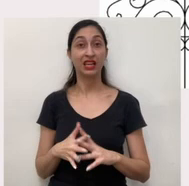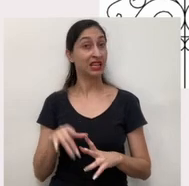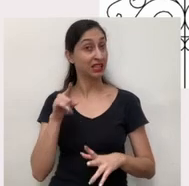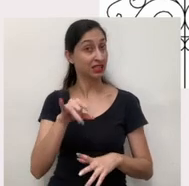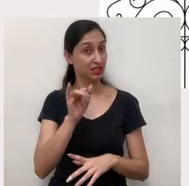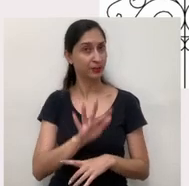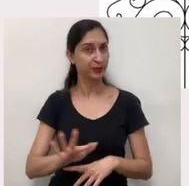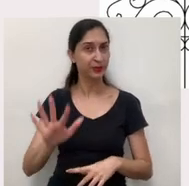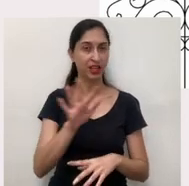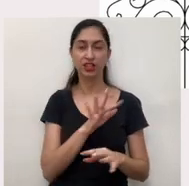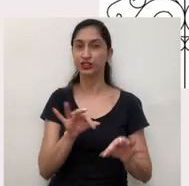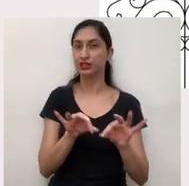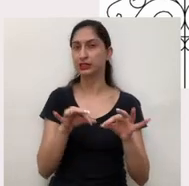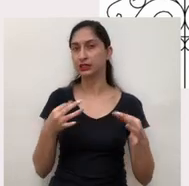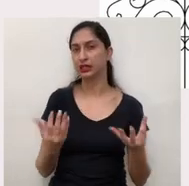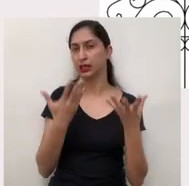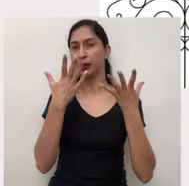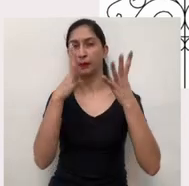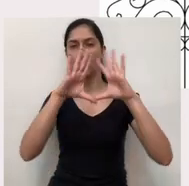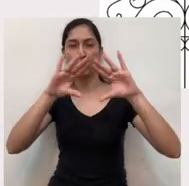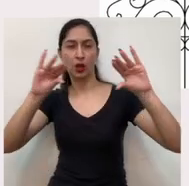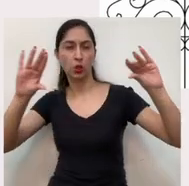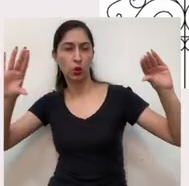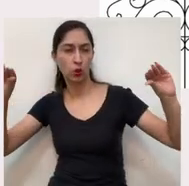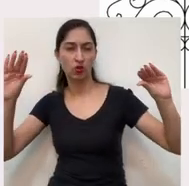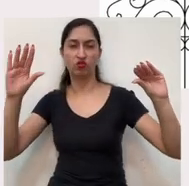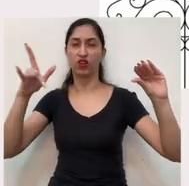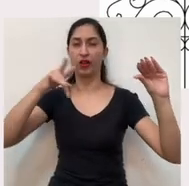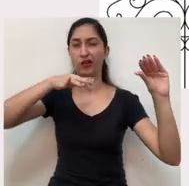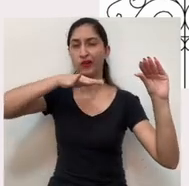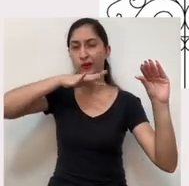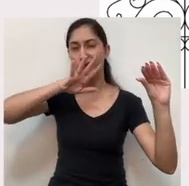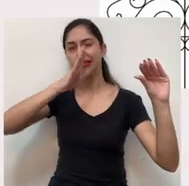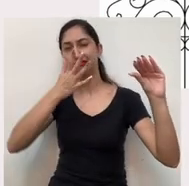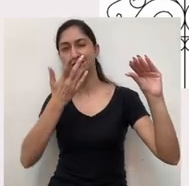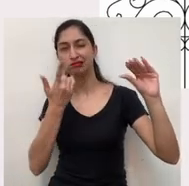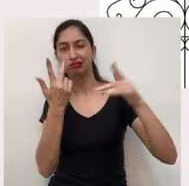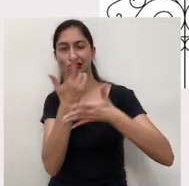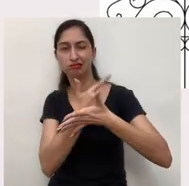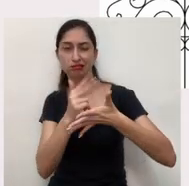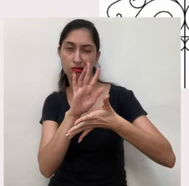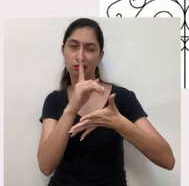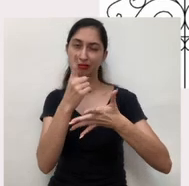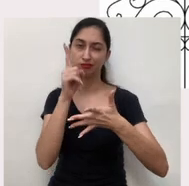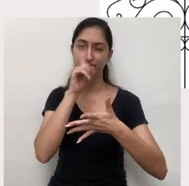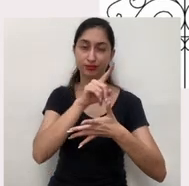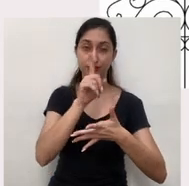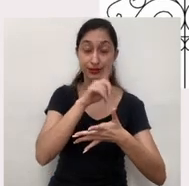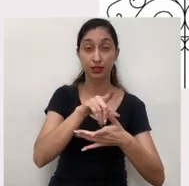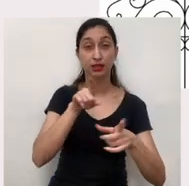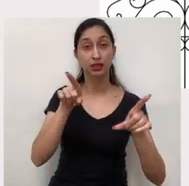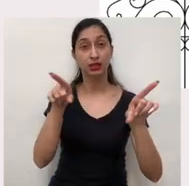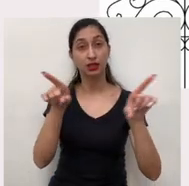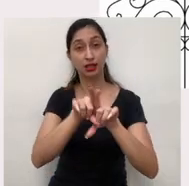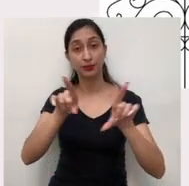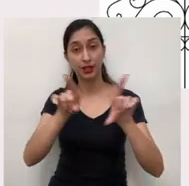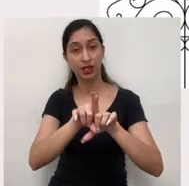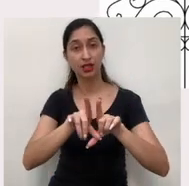imagens singelas de uma nuvem mal desenhada, há esse cabeçalho de portão aí, cheio